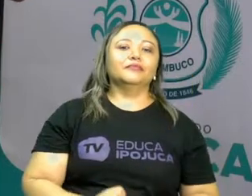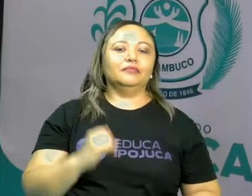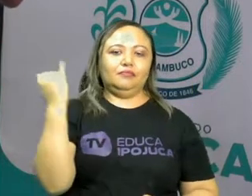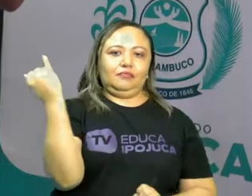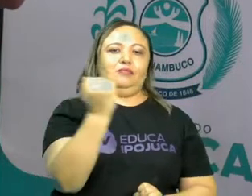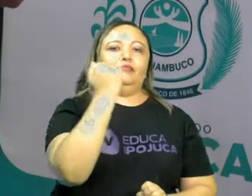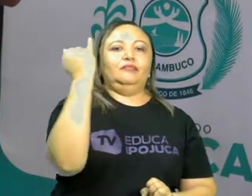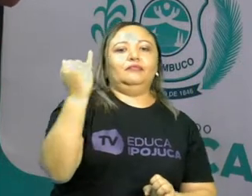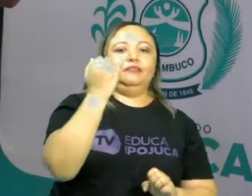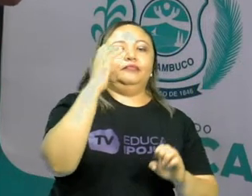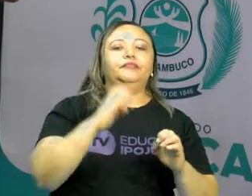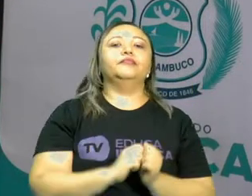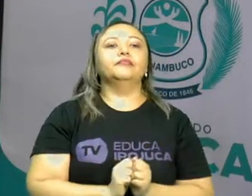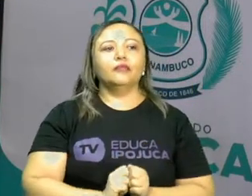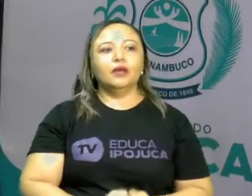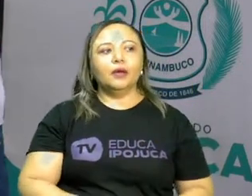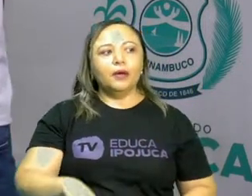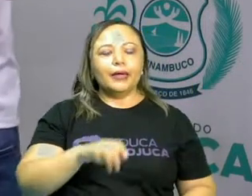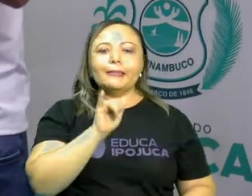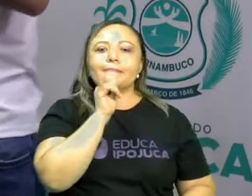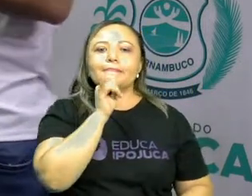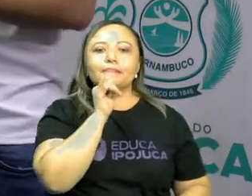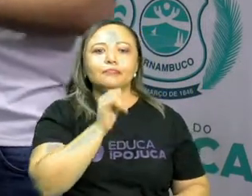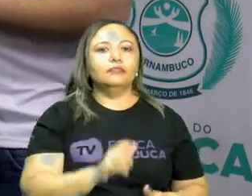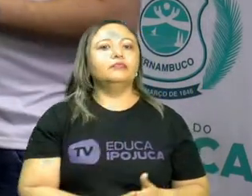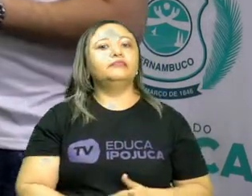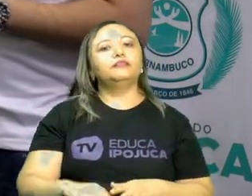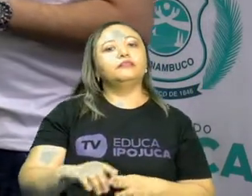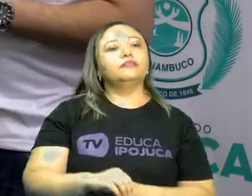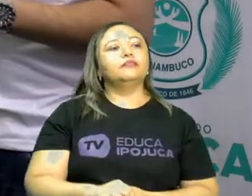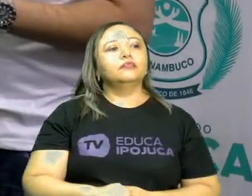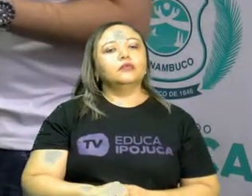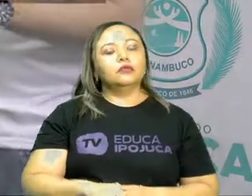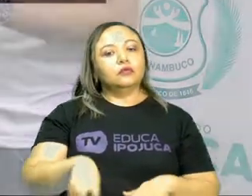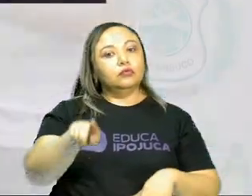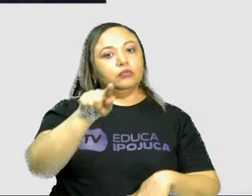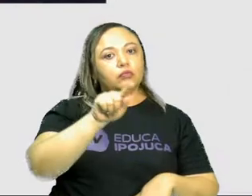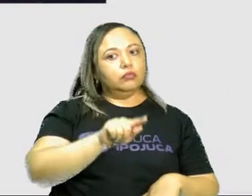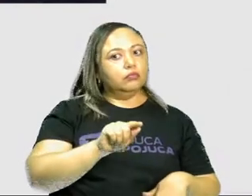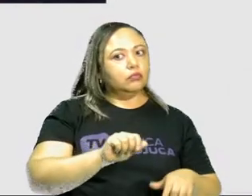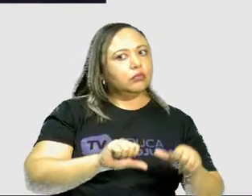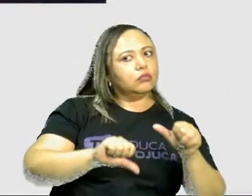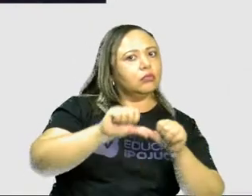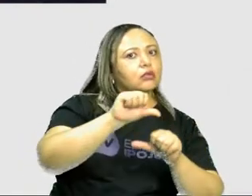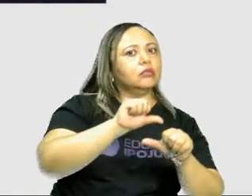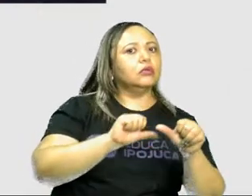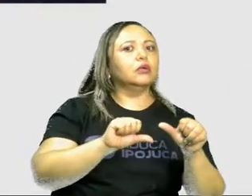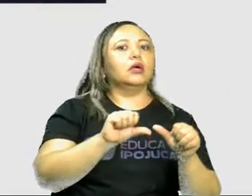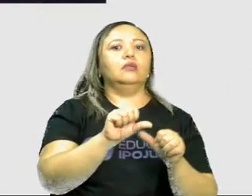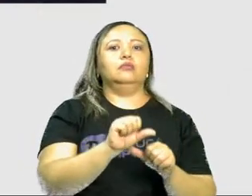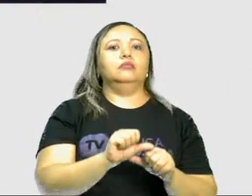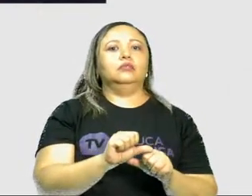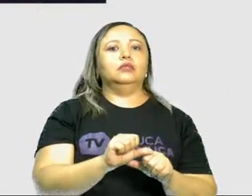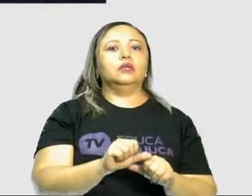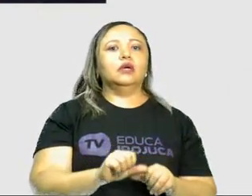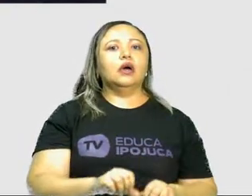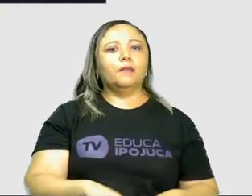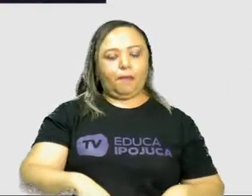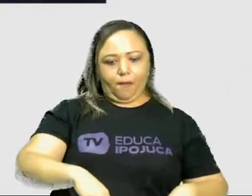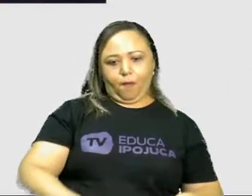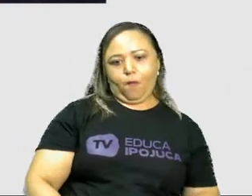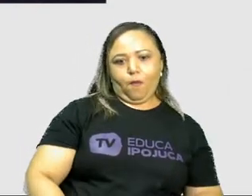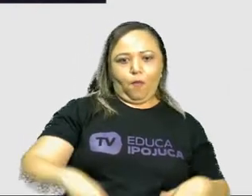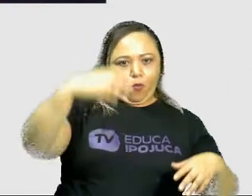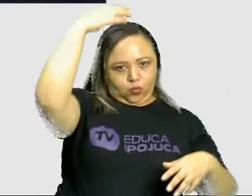marcar essas mudanças Tá bom então parecendo nós podemos falar sobre a questão absolutismo monárquico tá